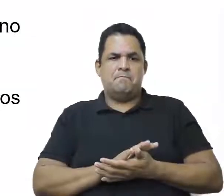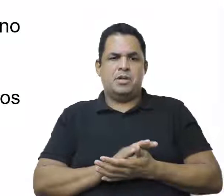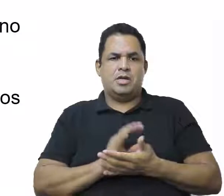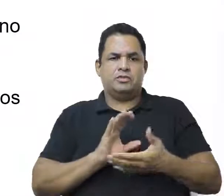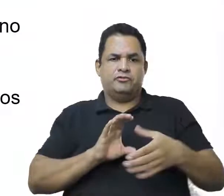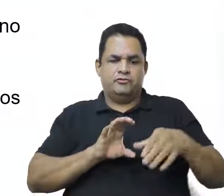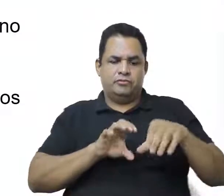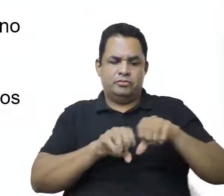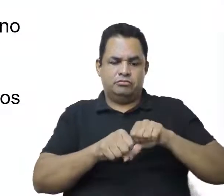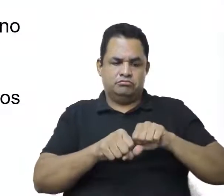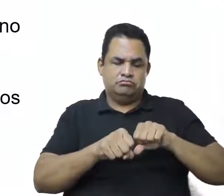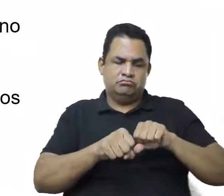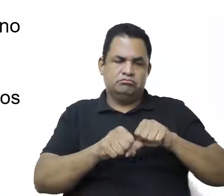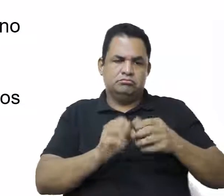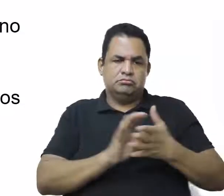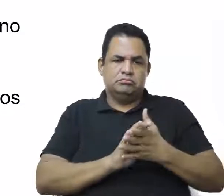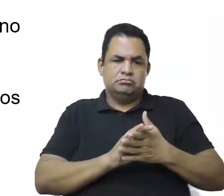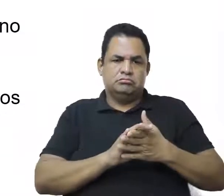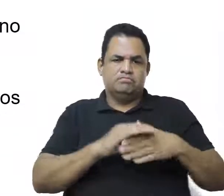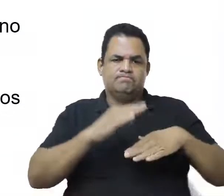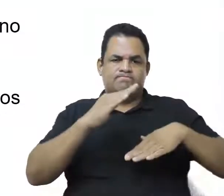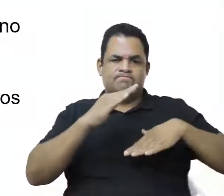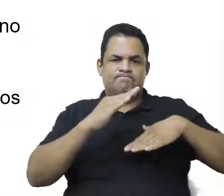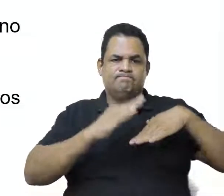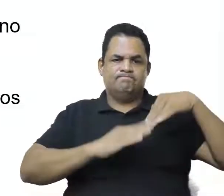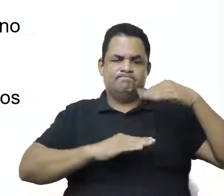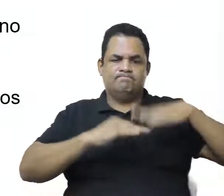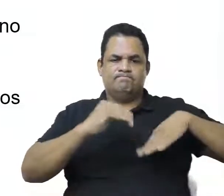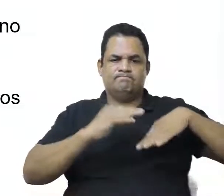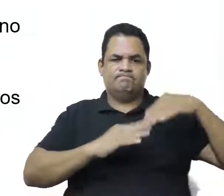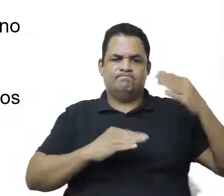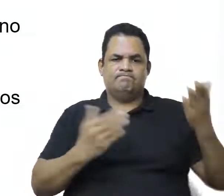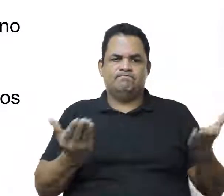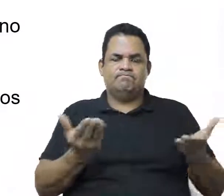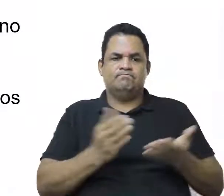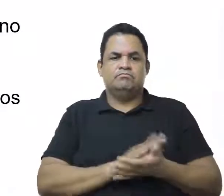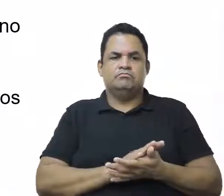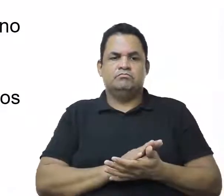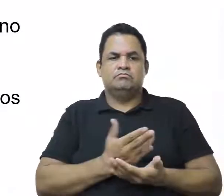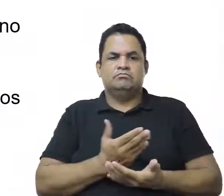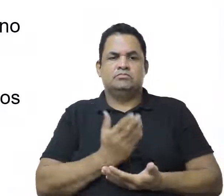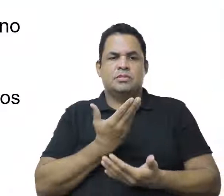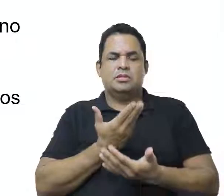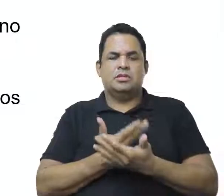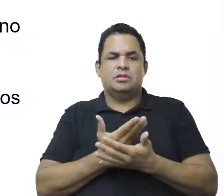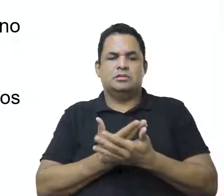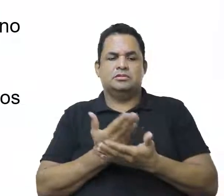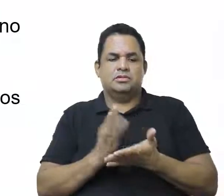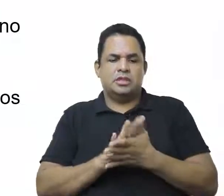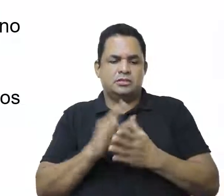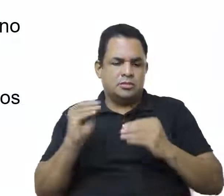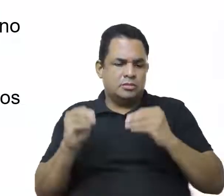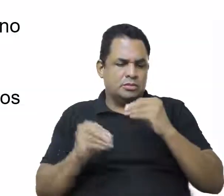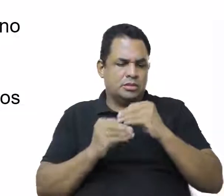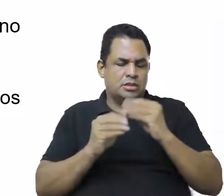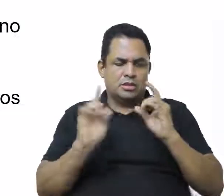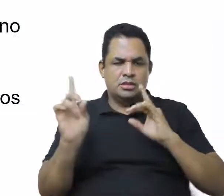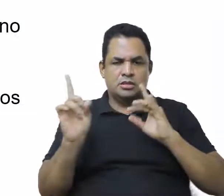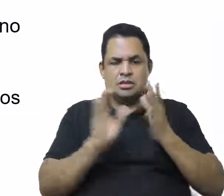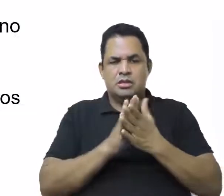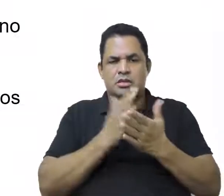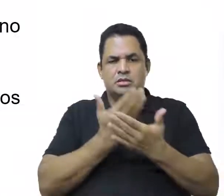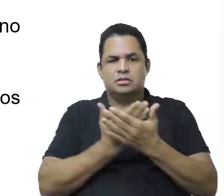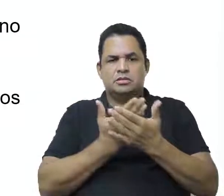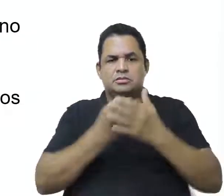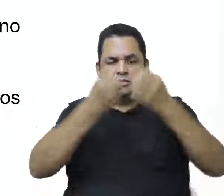profissional. Bom, na aula passada, não foi nessa, mas né, a gente vai se complementando aí no decorrer das aulas, a gente